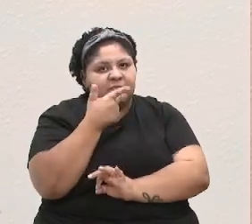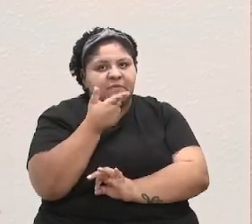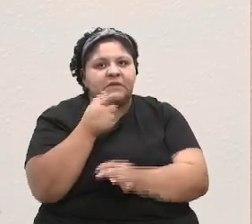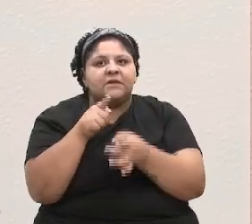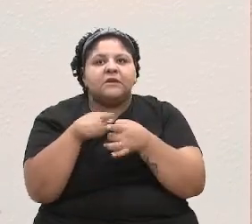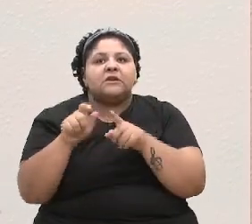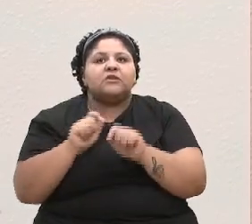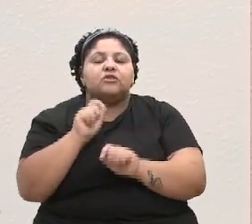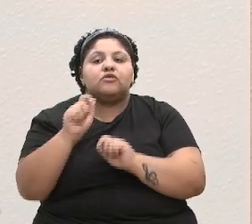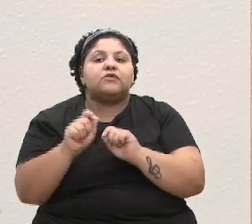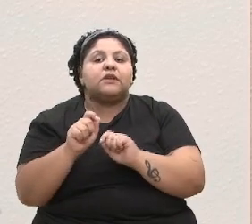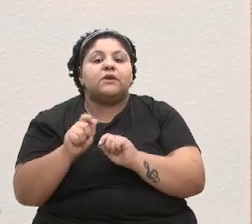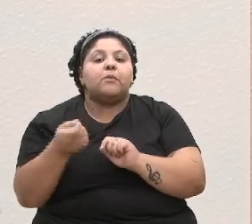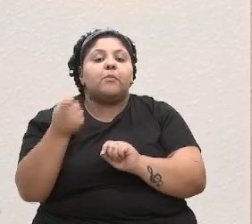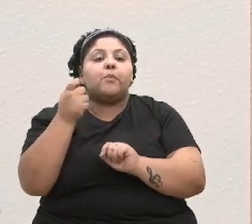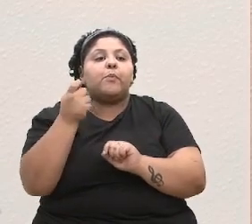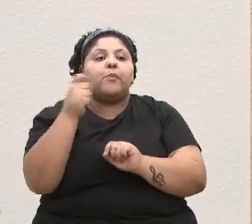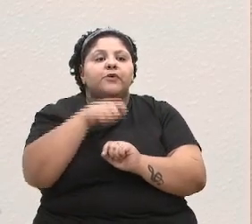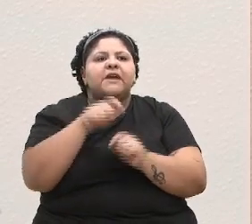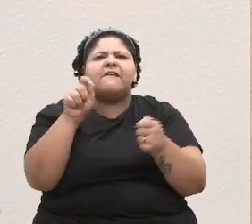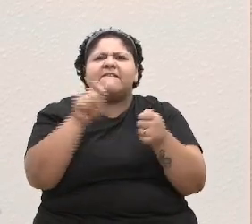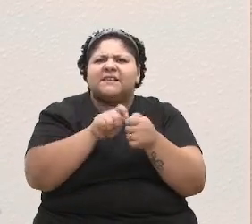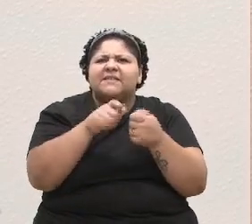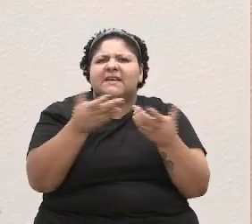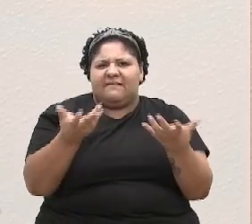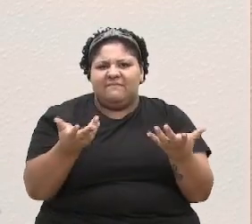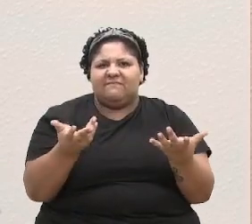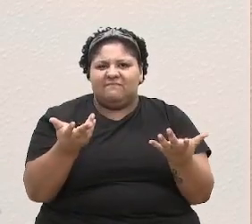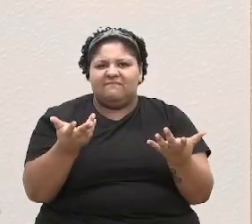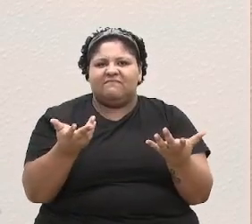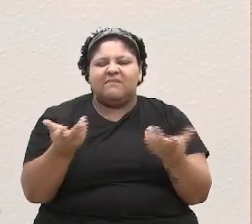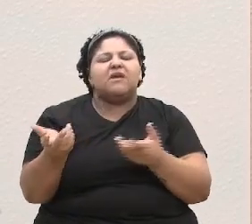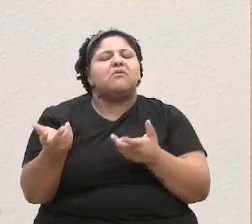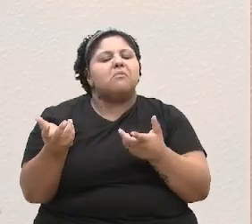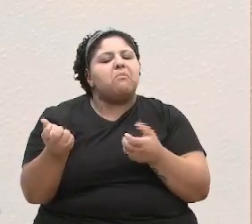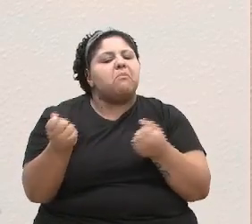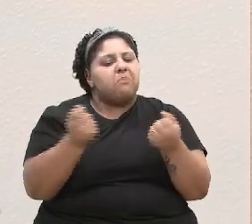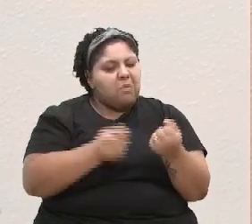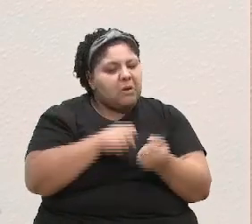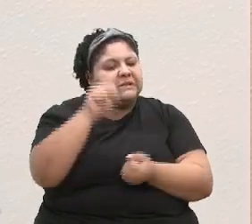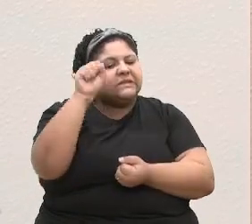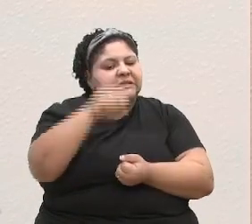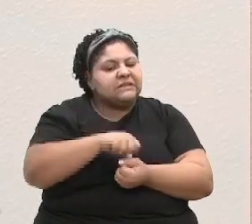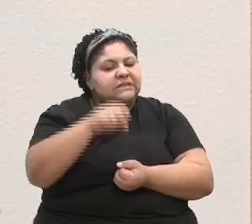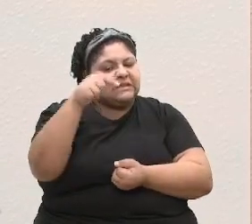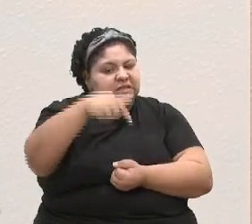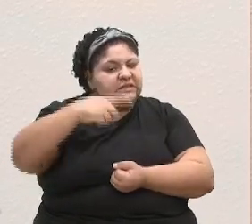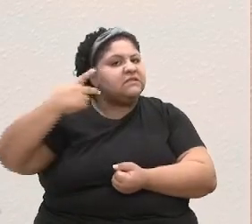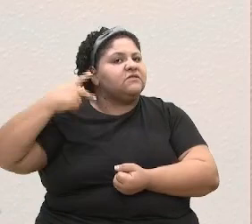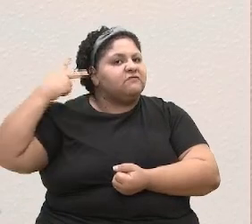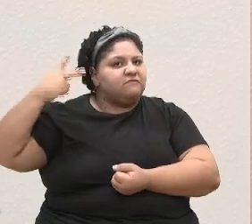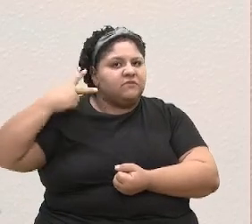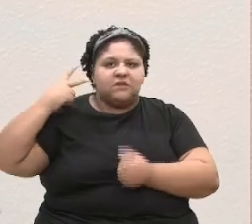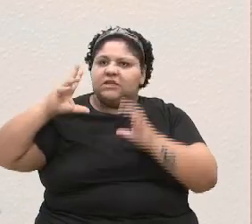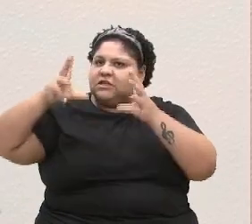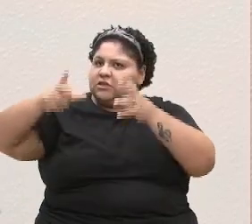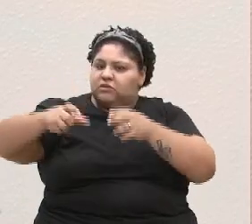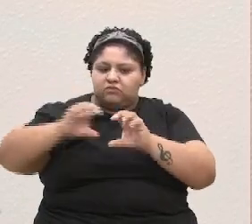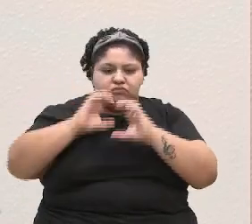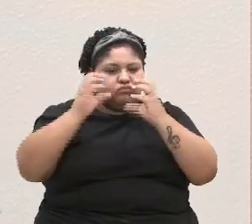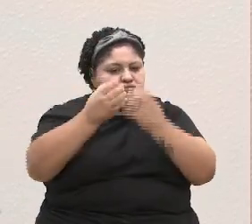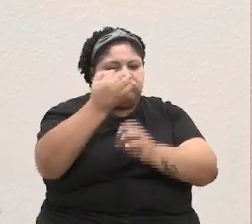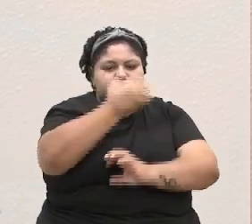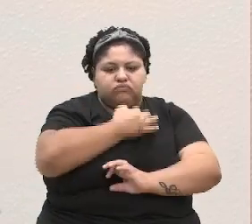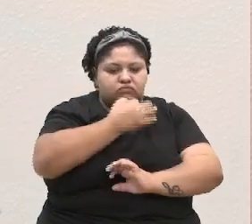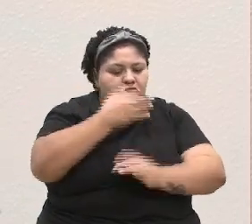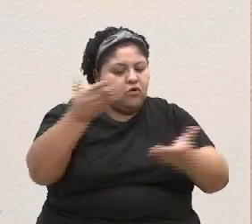que tiver ao nosso alcance, o que a gente puder fazer, pode ter certeza que da parte desses vereadores e de toda a comunidade caxiense que